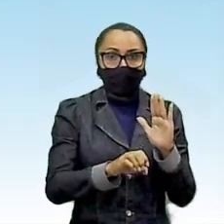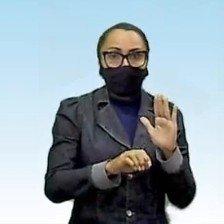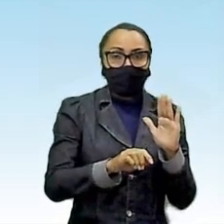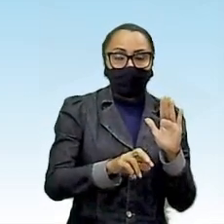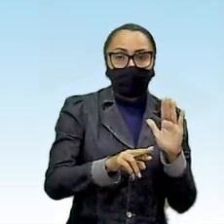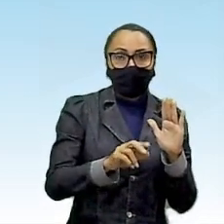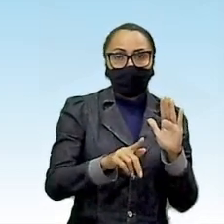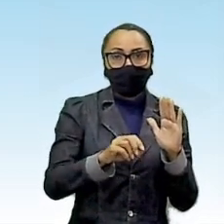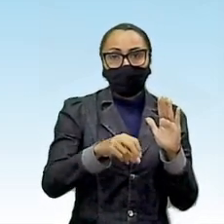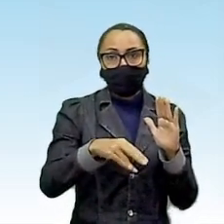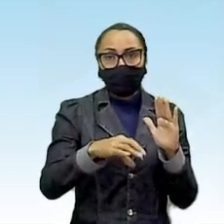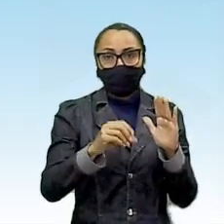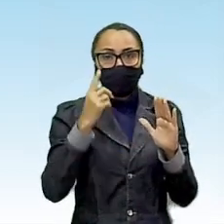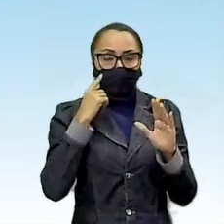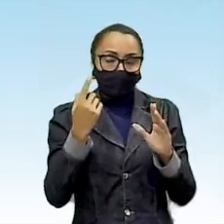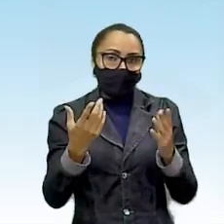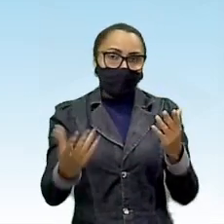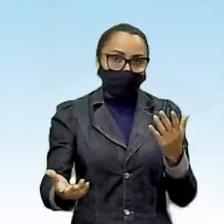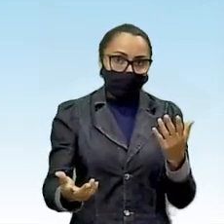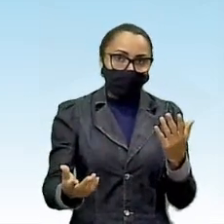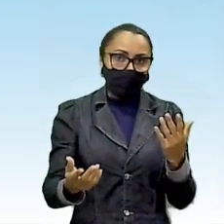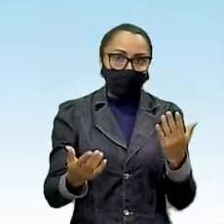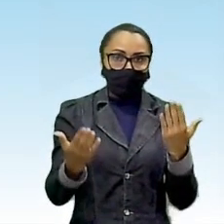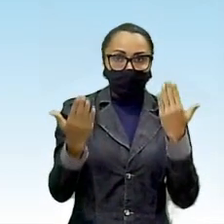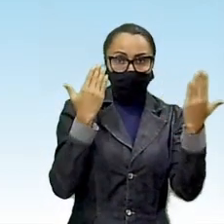mais psicossocial, né, por exemplo.